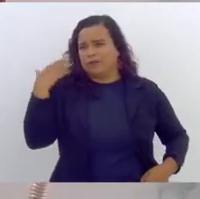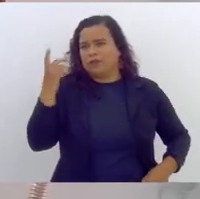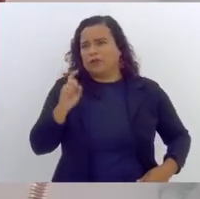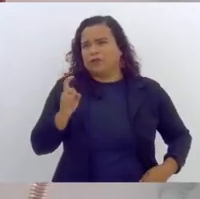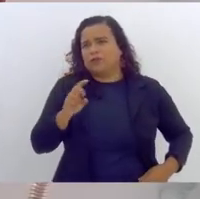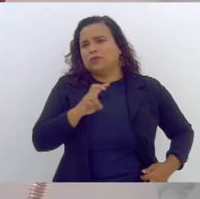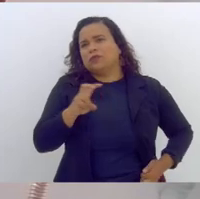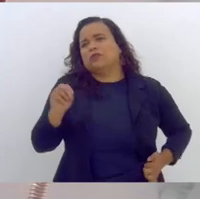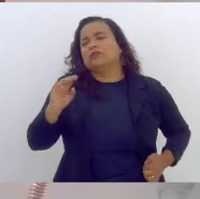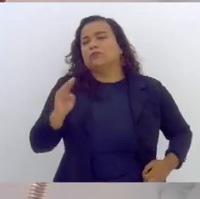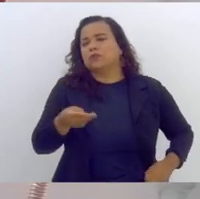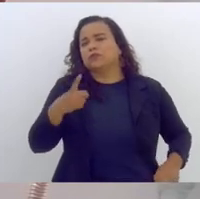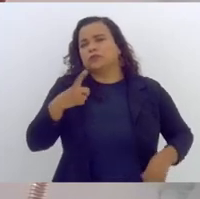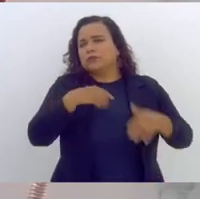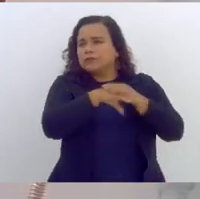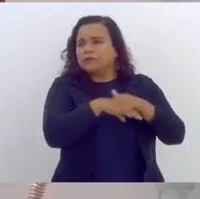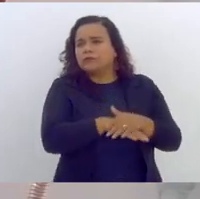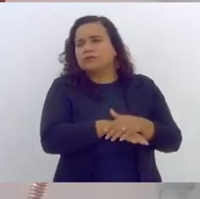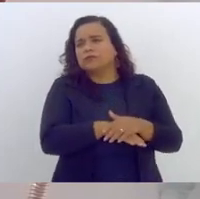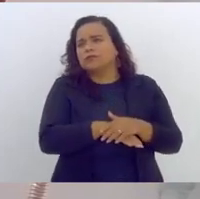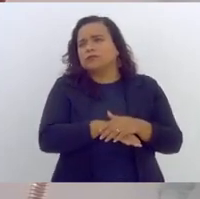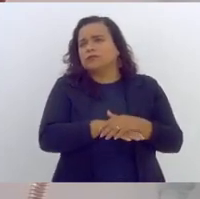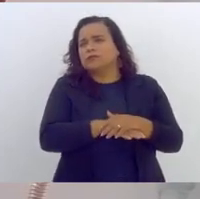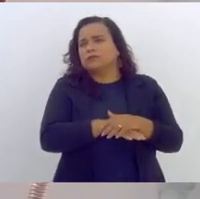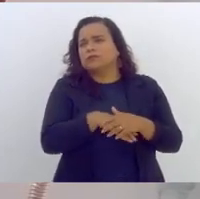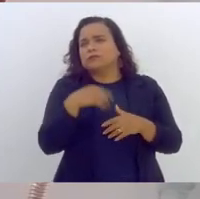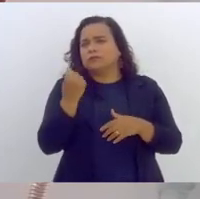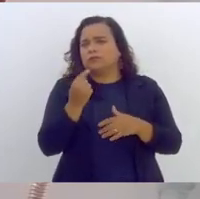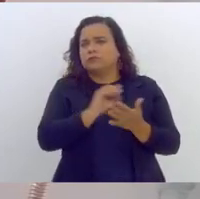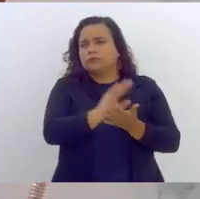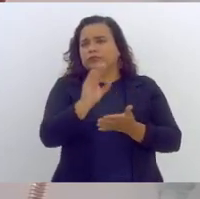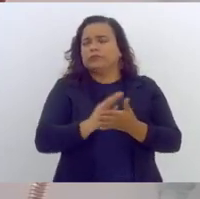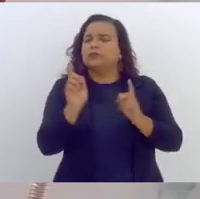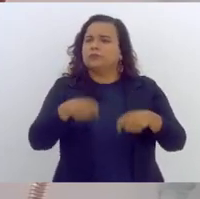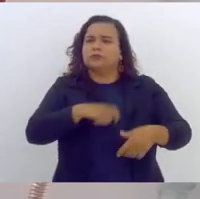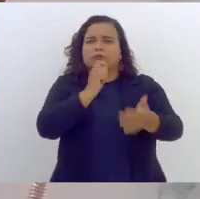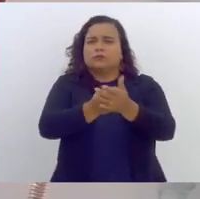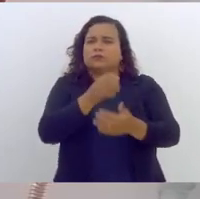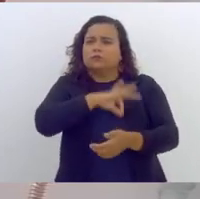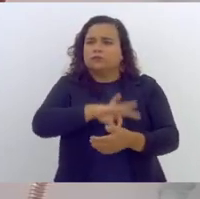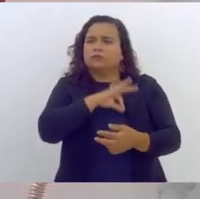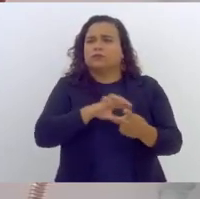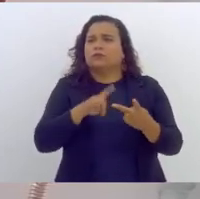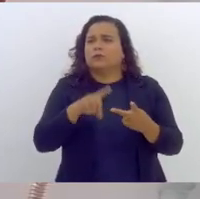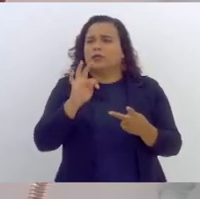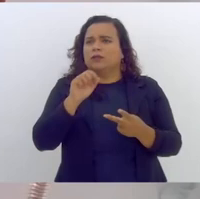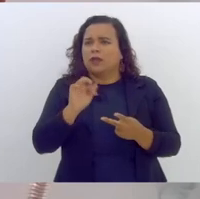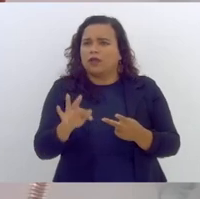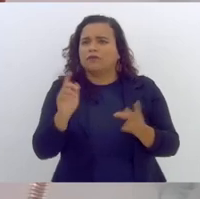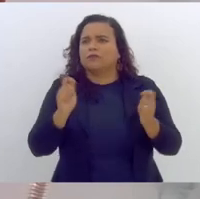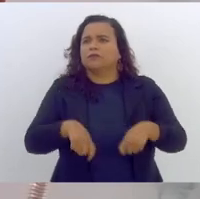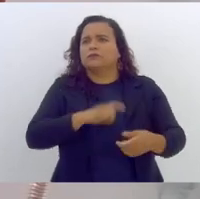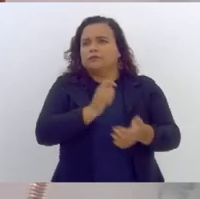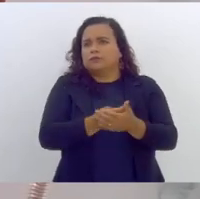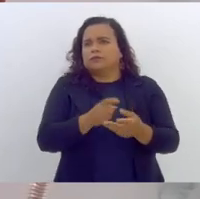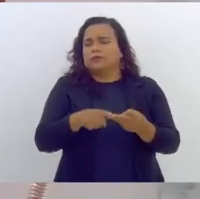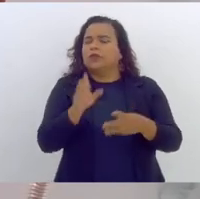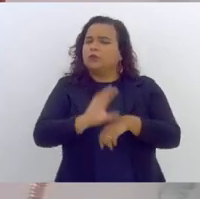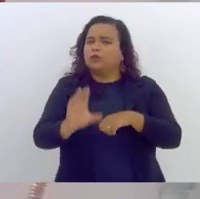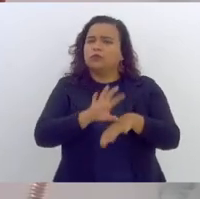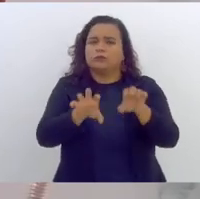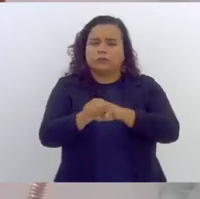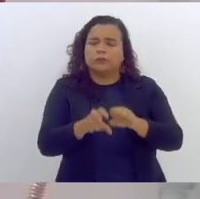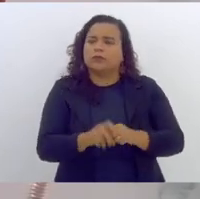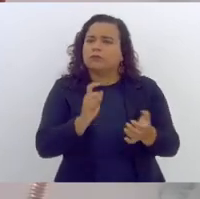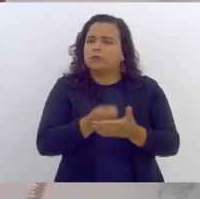500 milhões de reais depositados que pode custear salário pode custear a TAF pode custear curso de formação agora